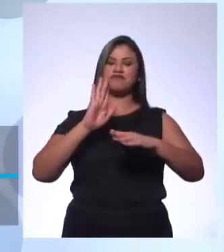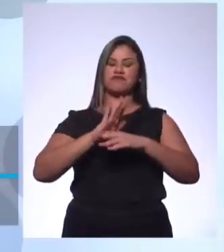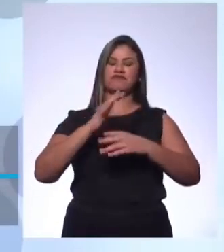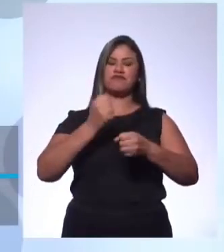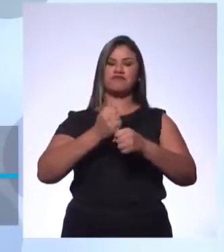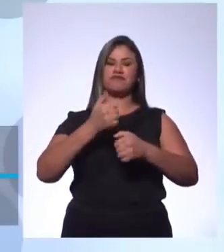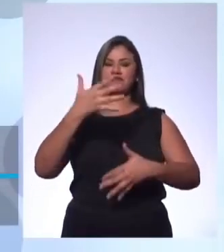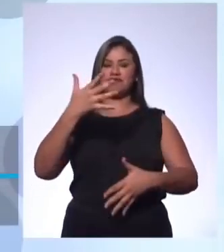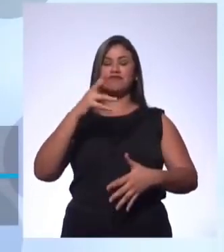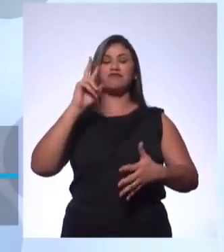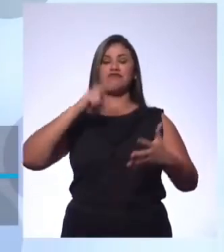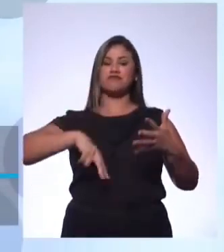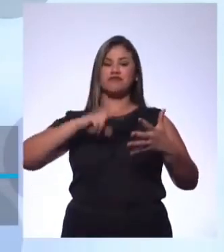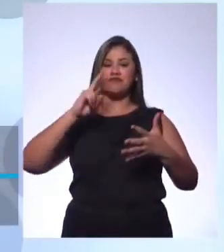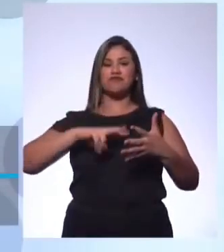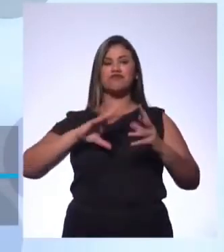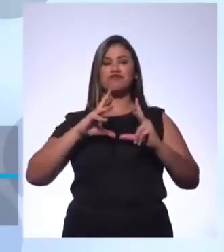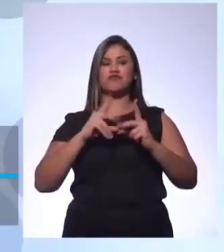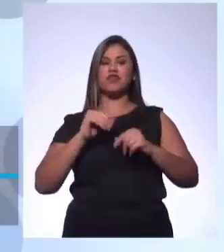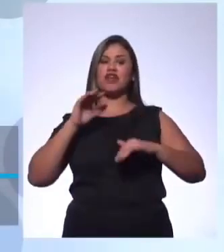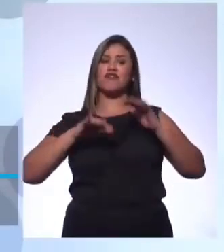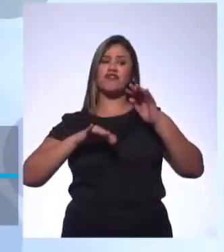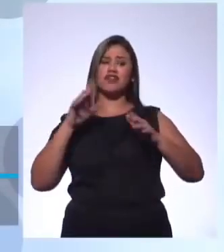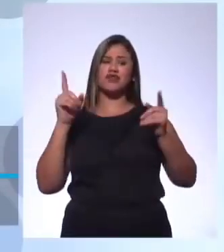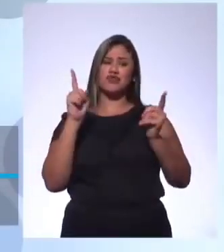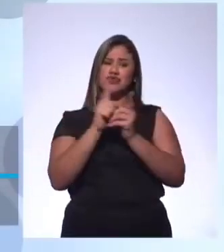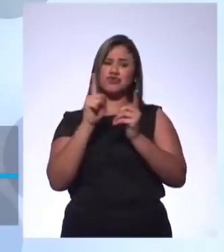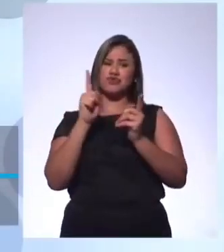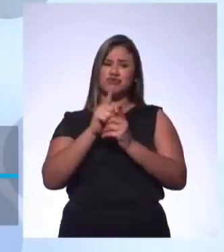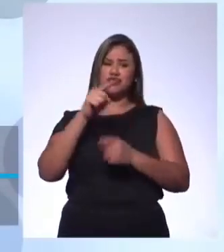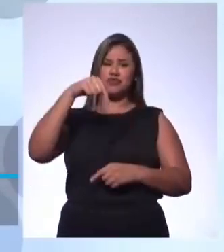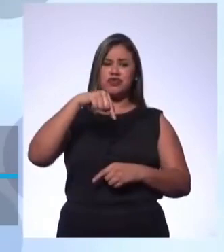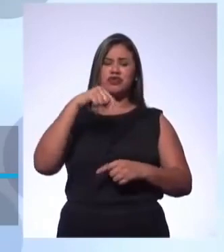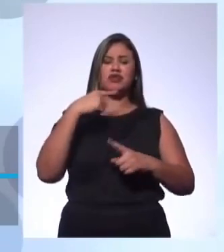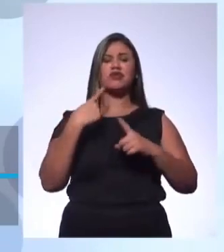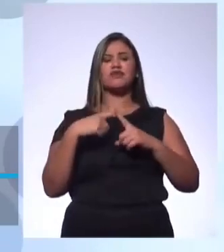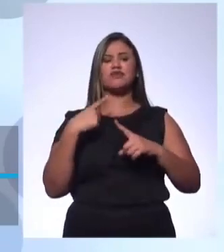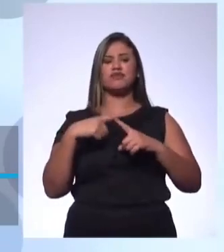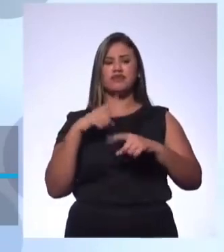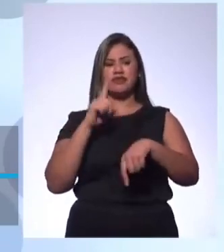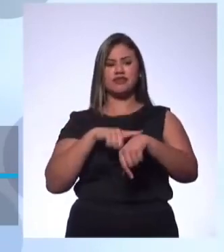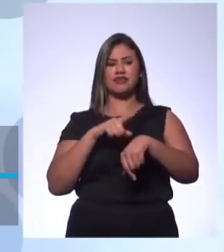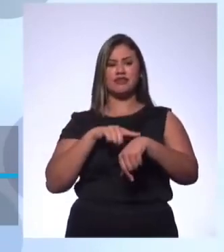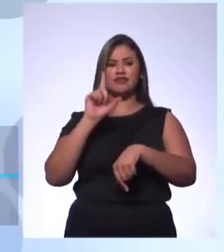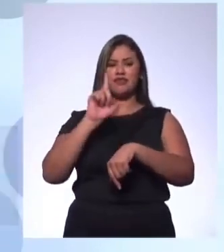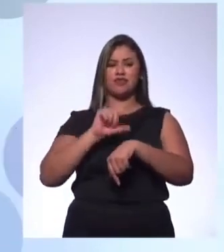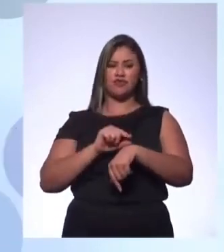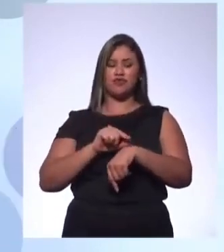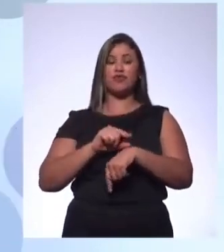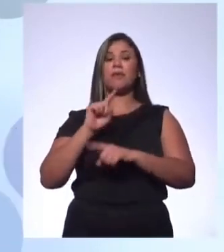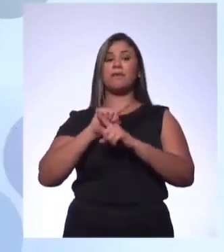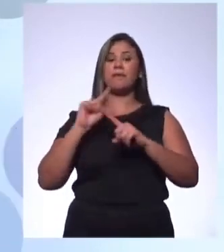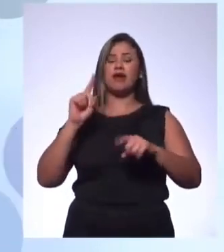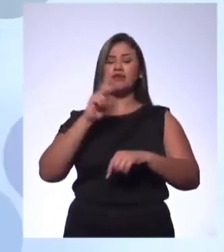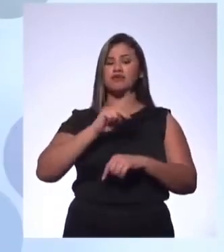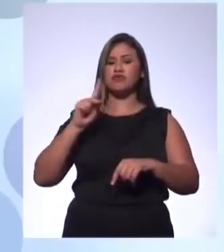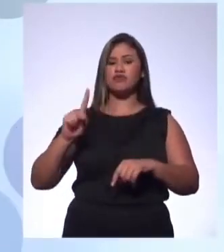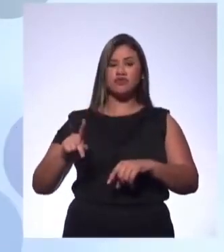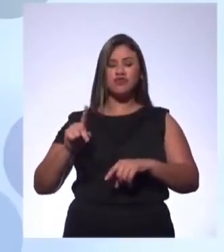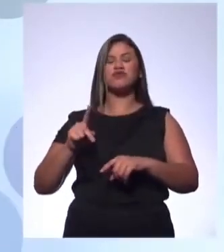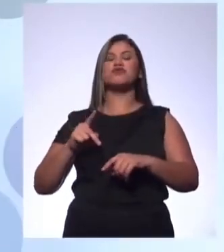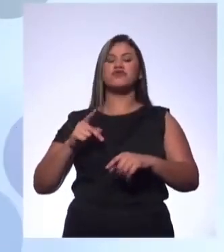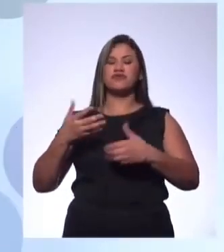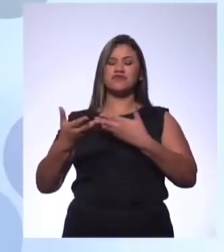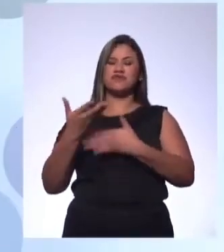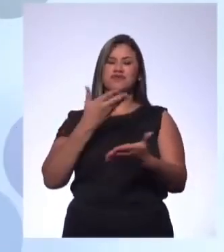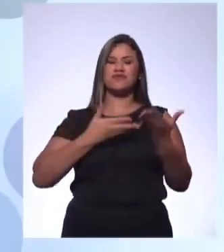chat. A gente olha, a gente fala alguma coisa que às vezes um pouquinho mais rápido, os professores no chat interagem com os alunos. Muito obrigado. E você vem com a